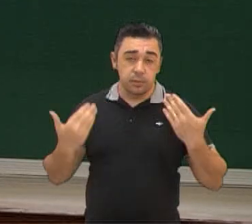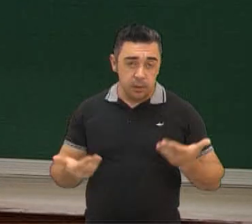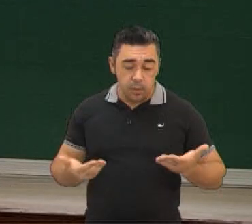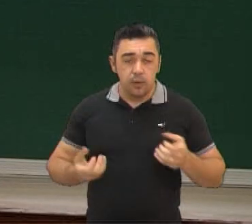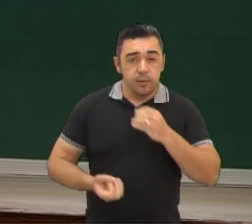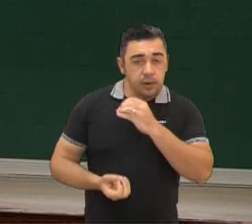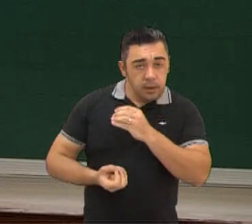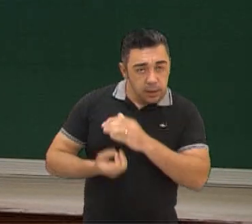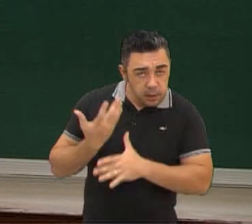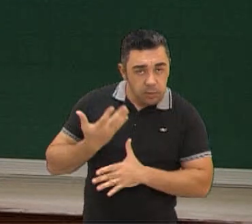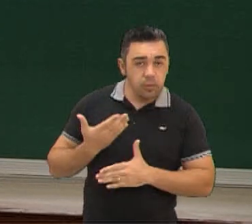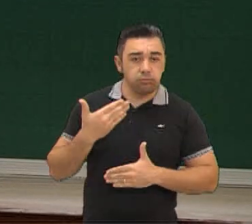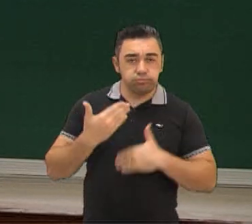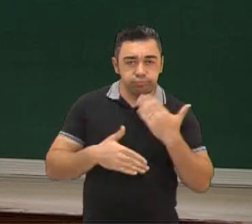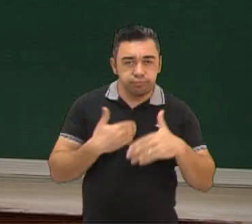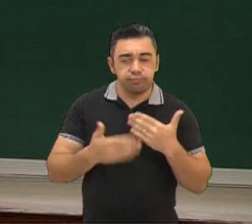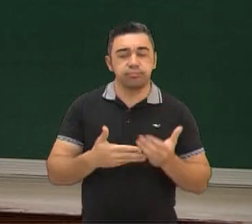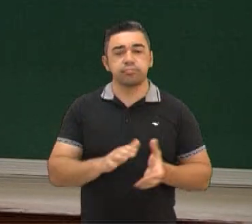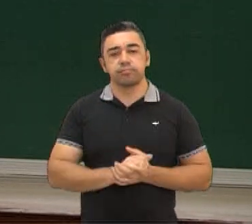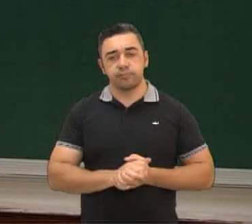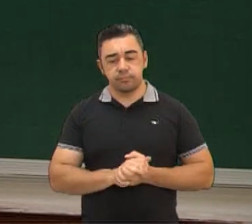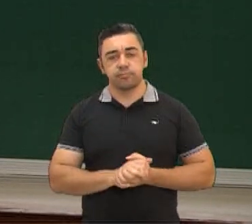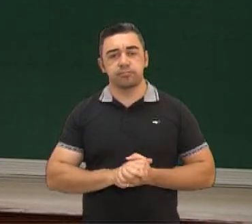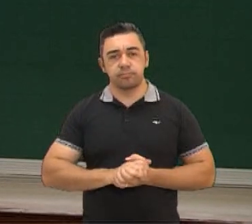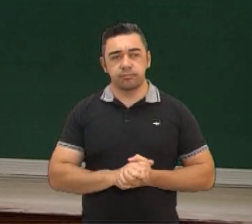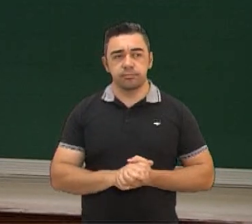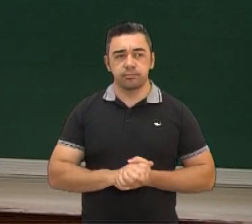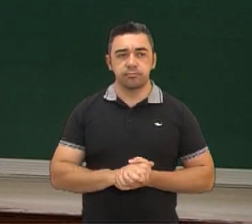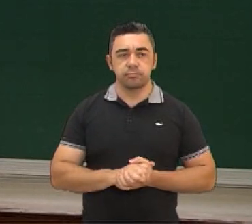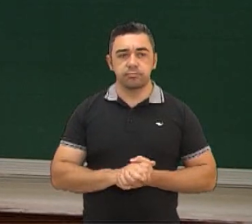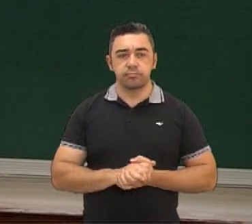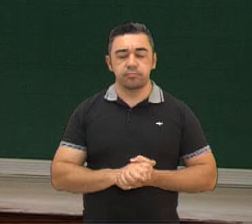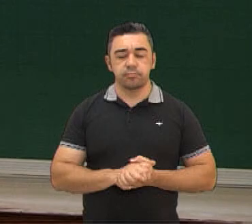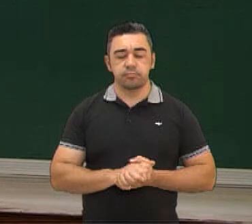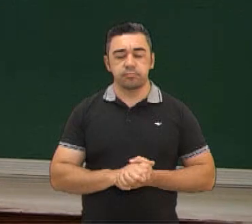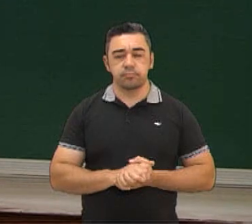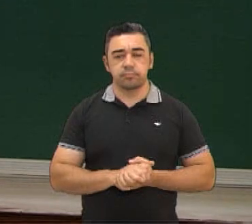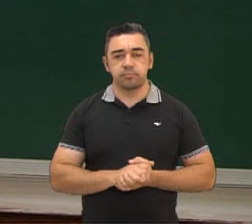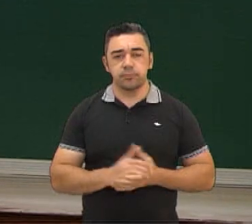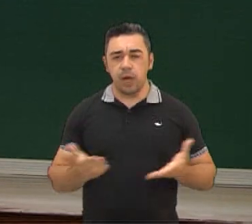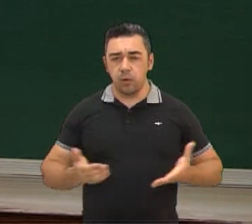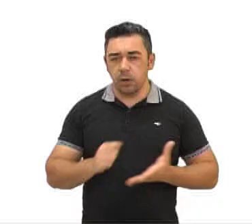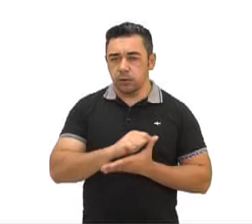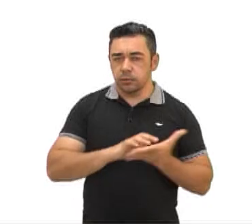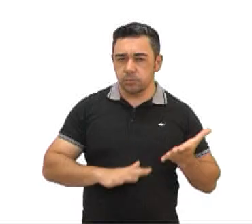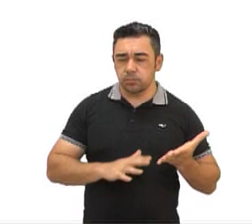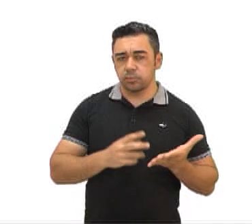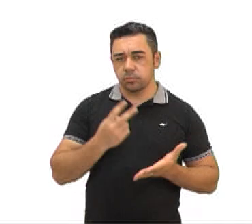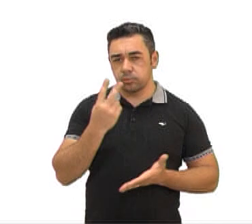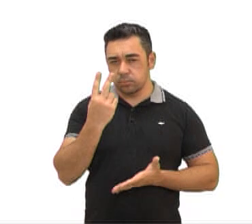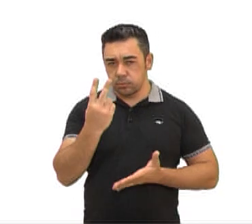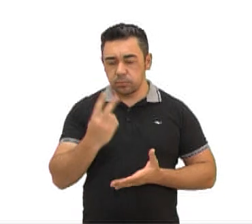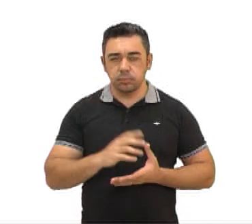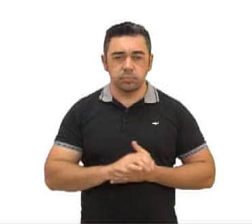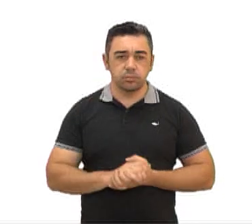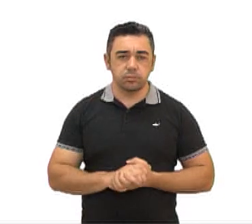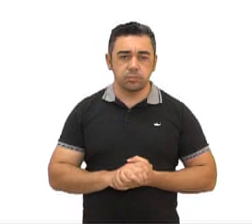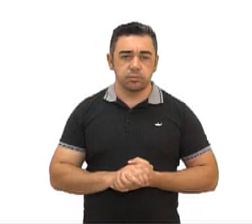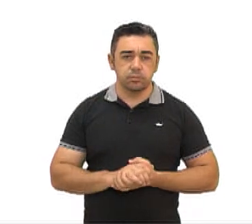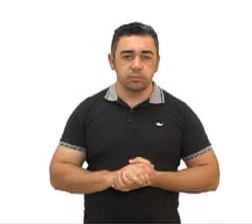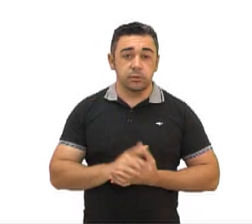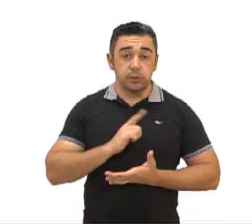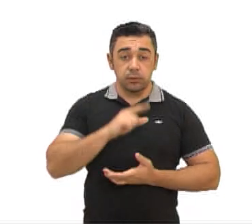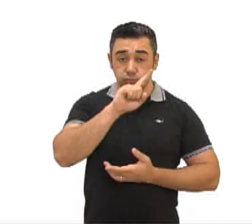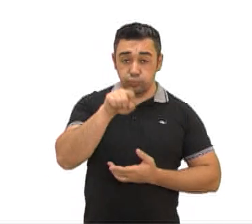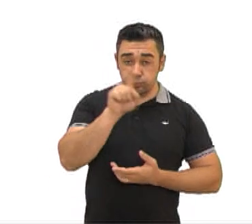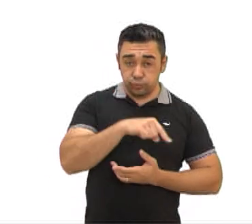disso é que acabou surgindo o esporte do polo aquático. Tá? Exercício 2. Assinale a